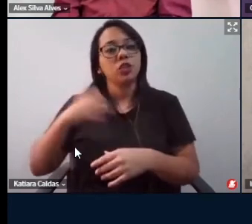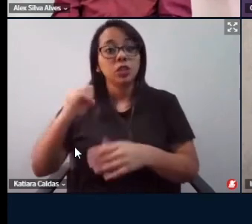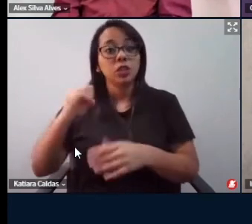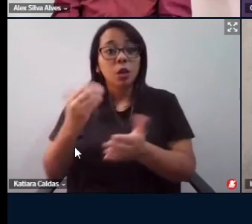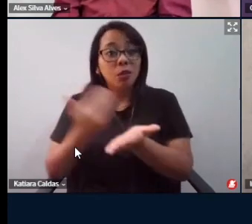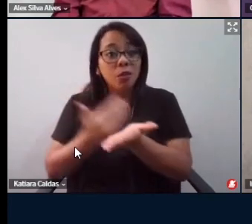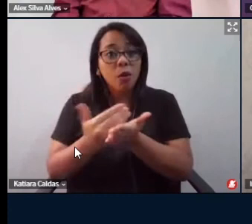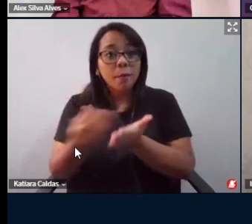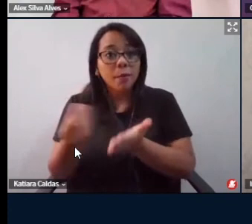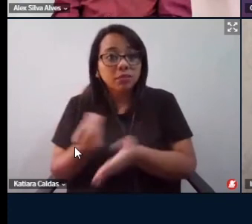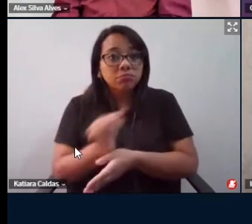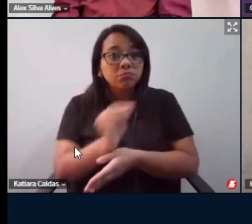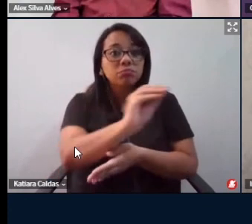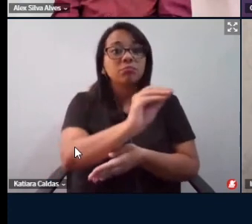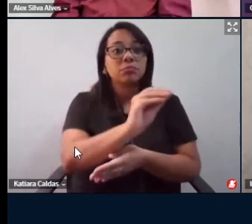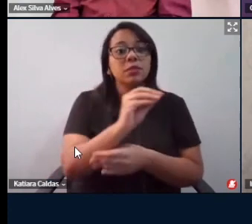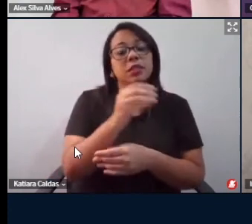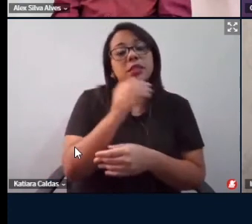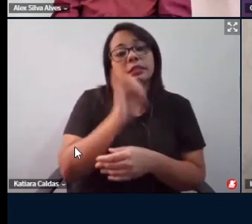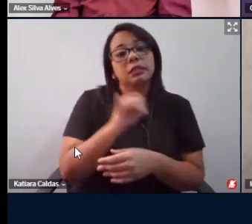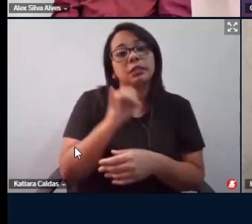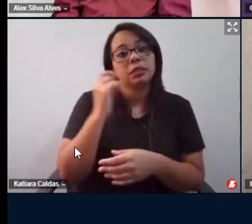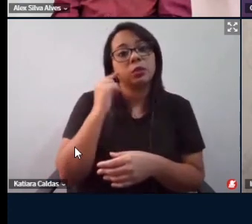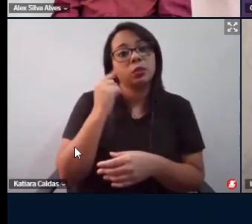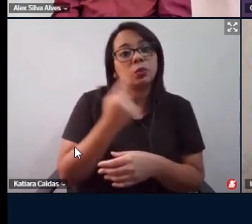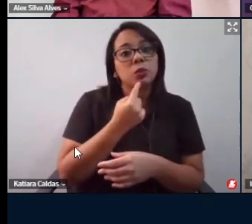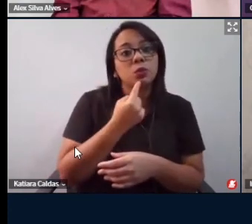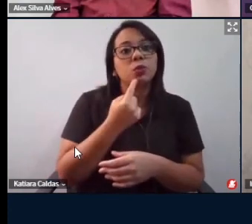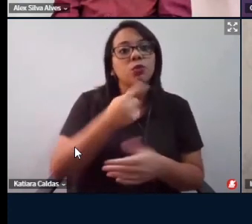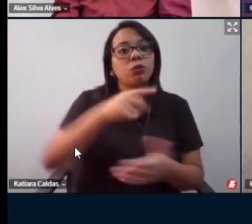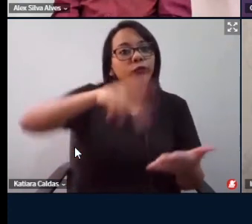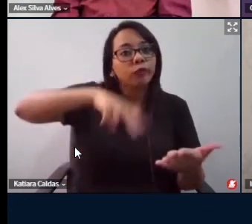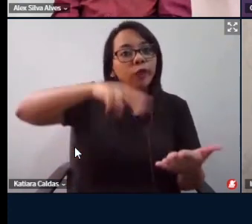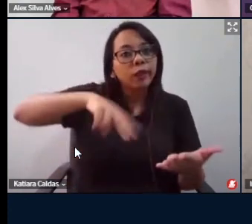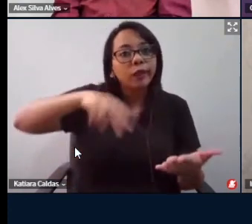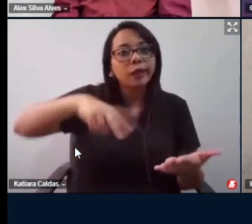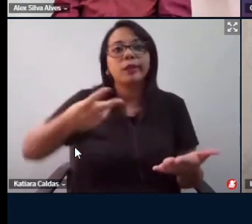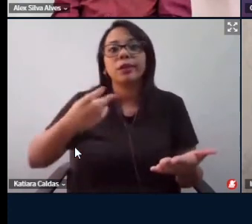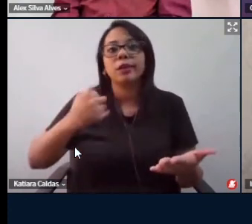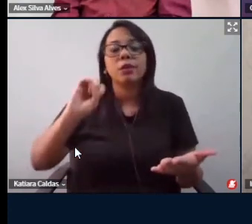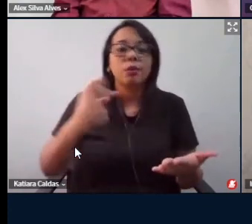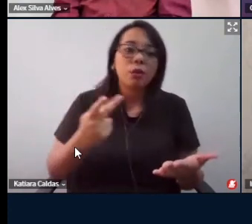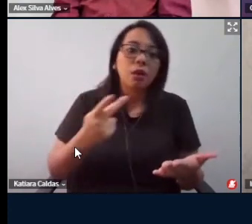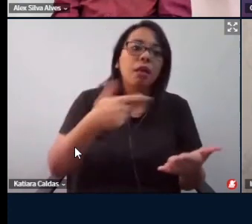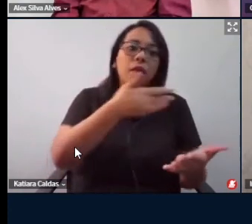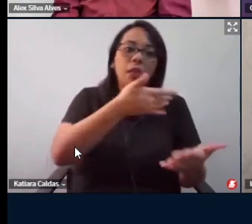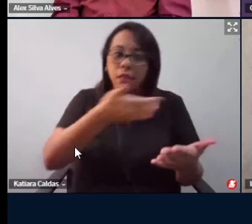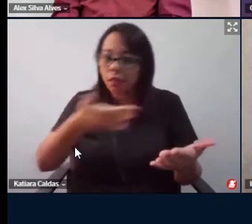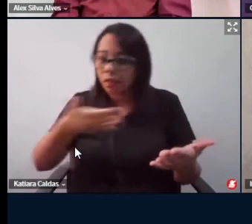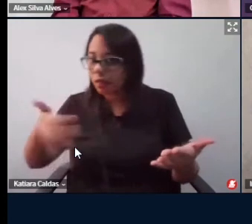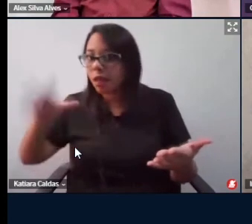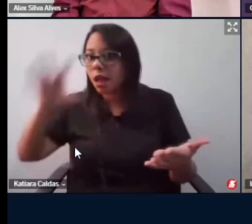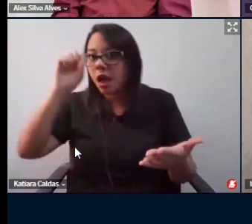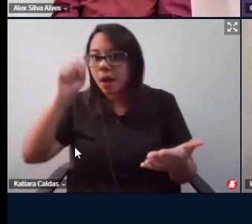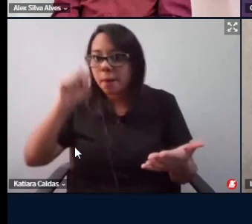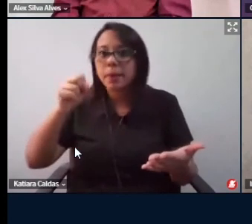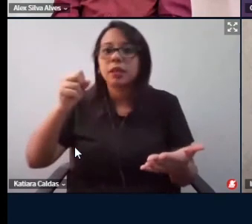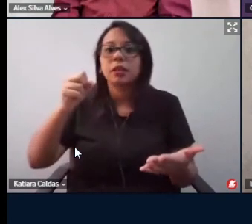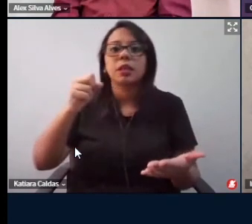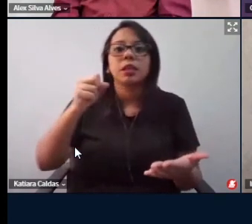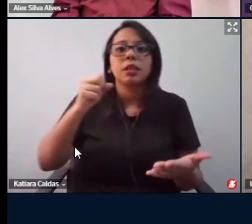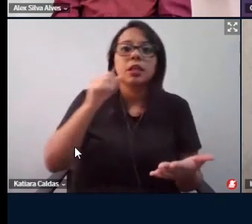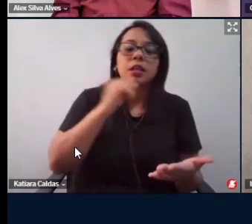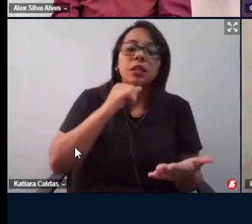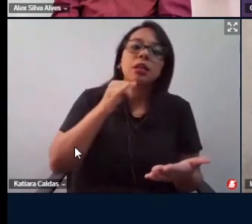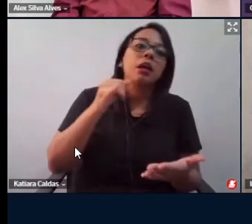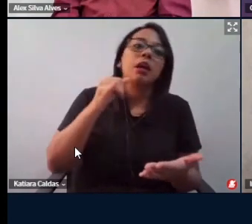os surdos, que é o que eu penso, os surdos que deverão ler ou aquele trabalho todinho para aprender linguística, para aprender